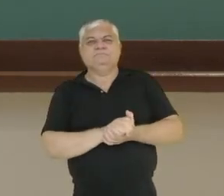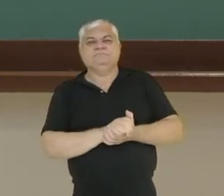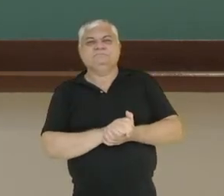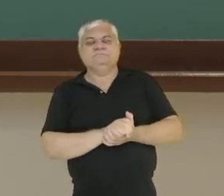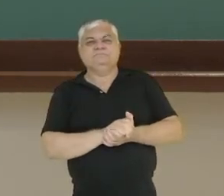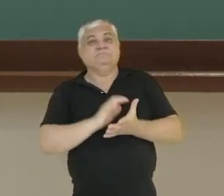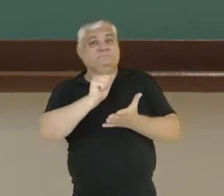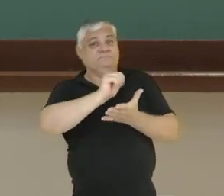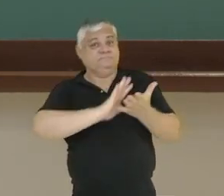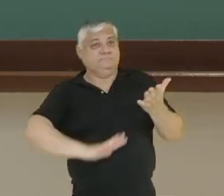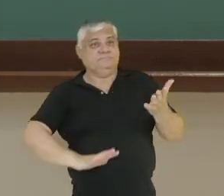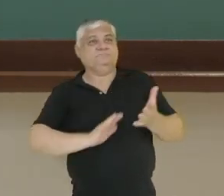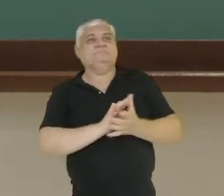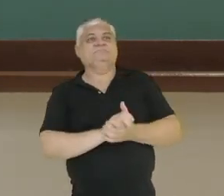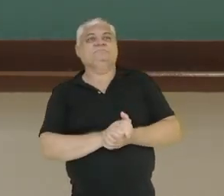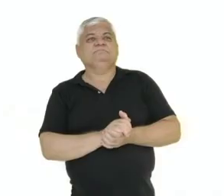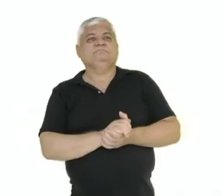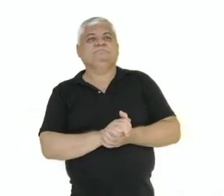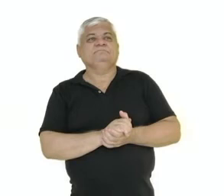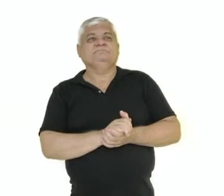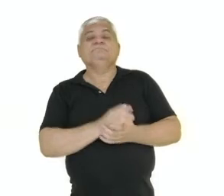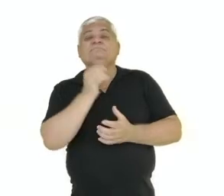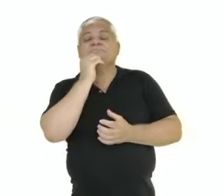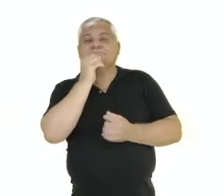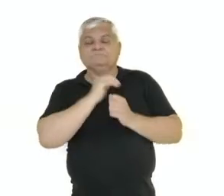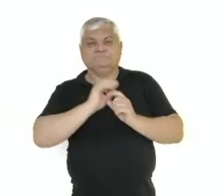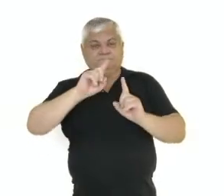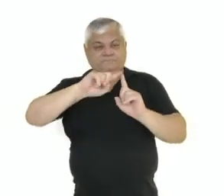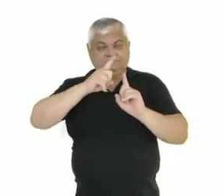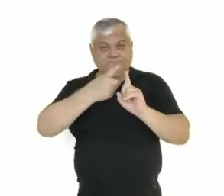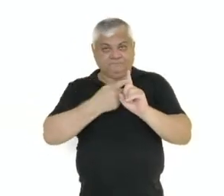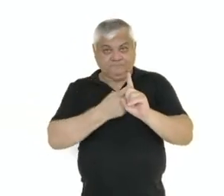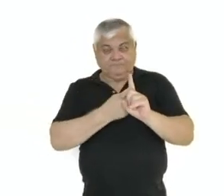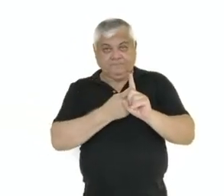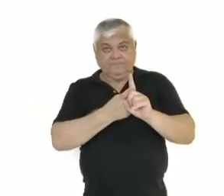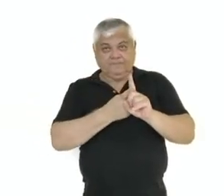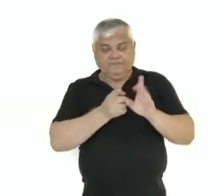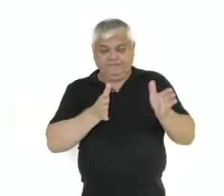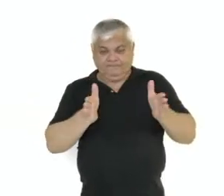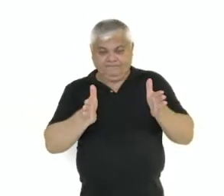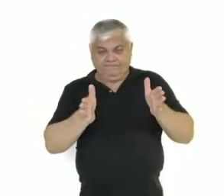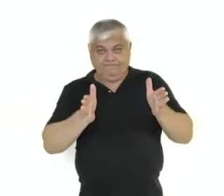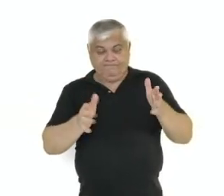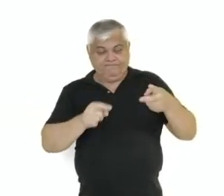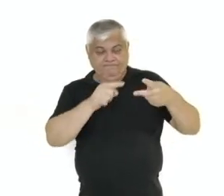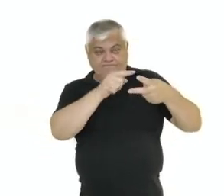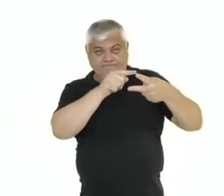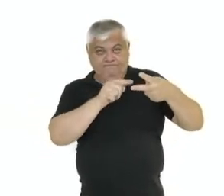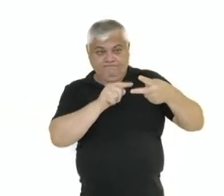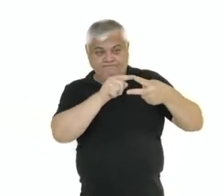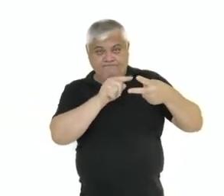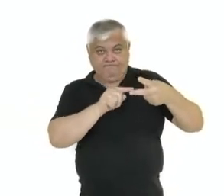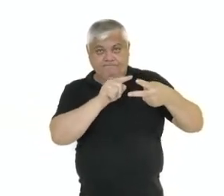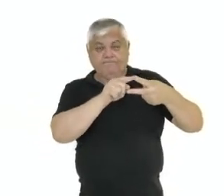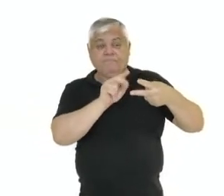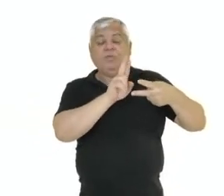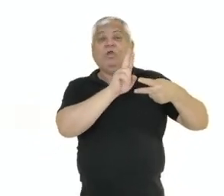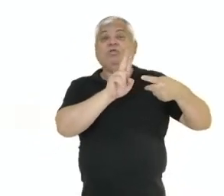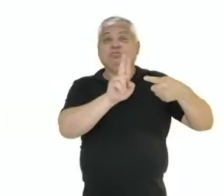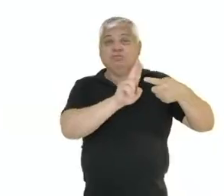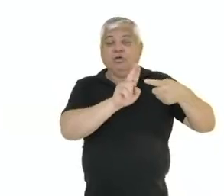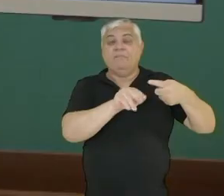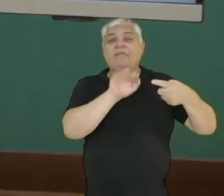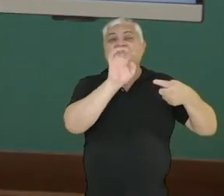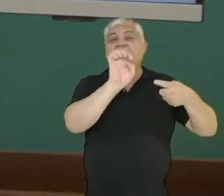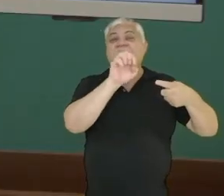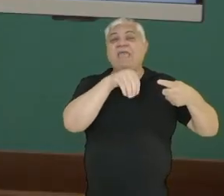Uma atividade, vamos lá. A gravidez pode ser dividida basicamente em duas etapas. Uma etapa que chamamos de